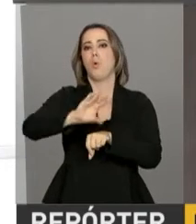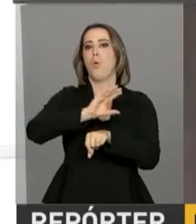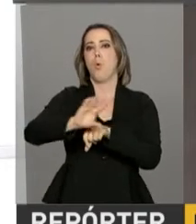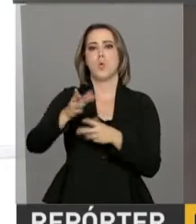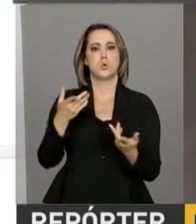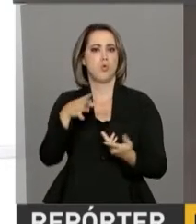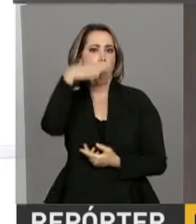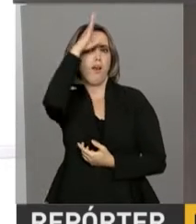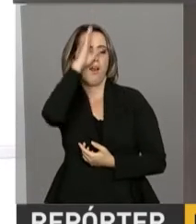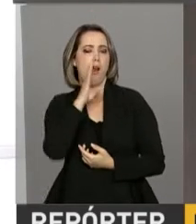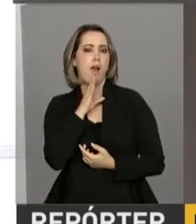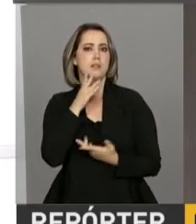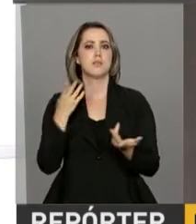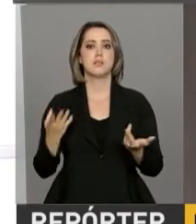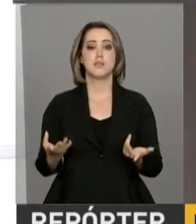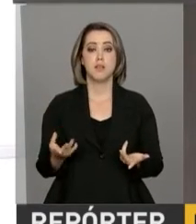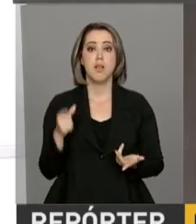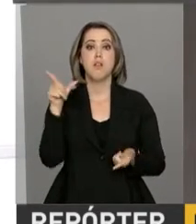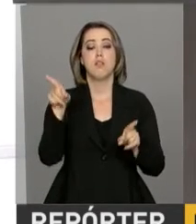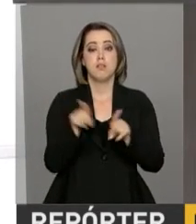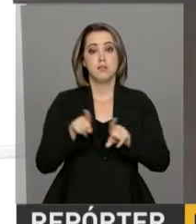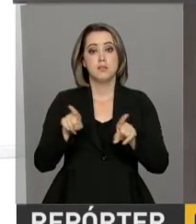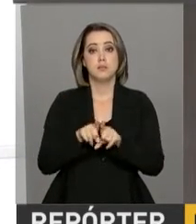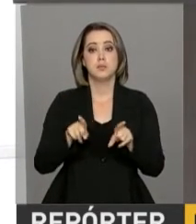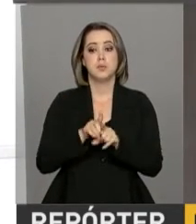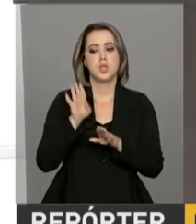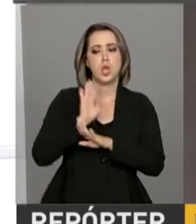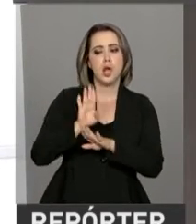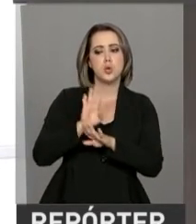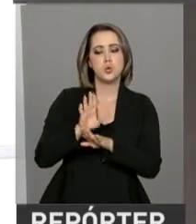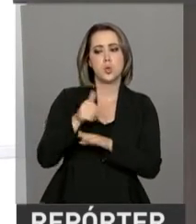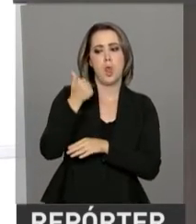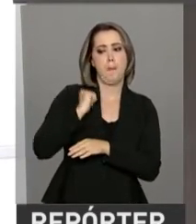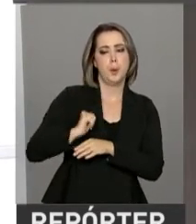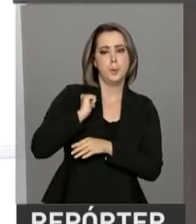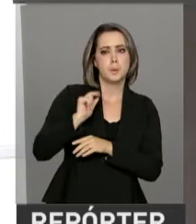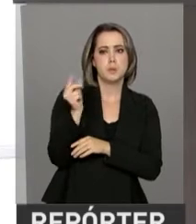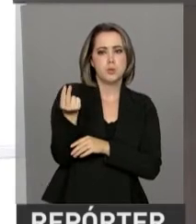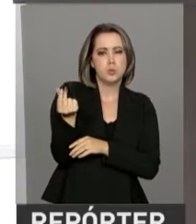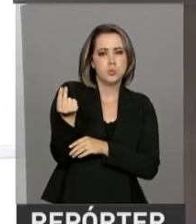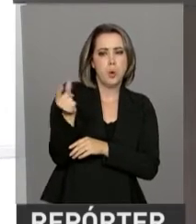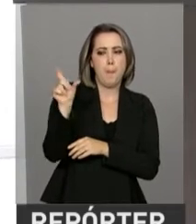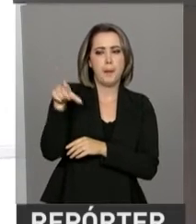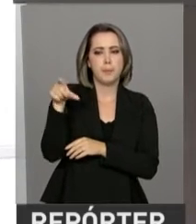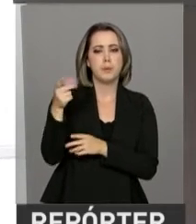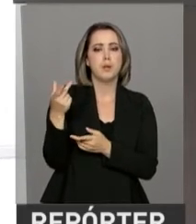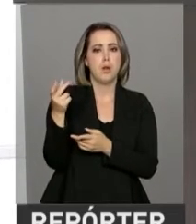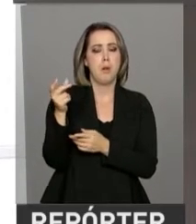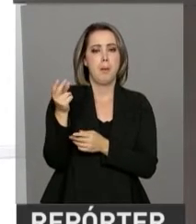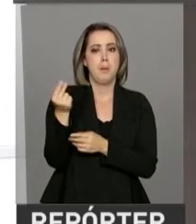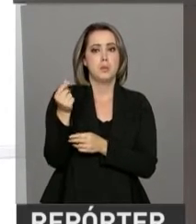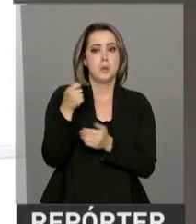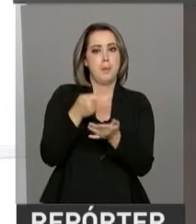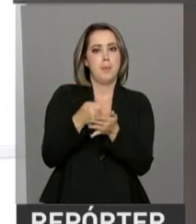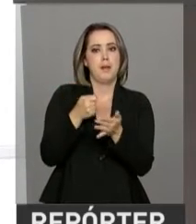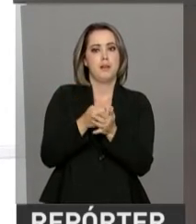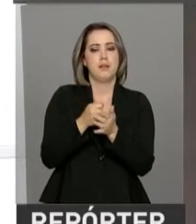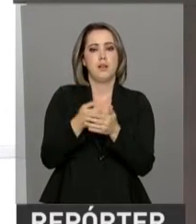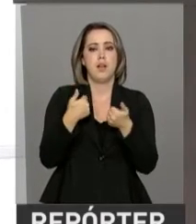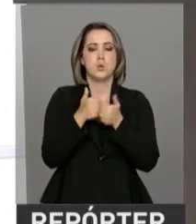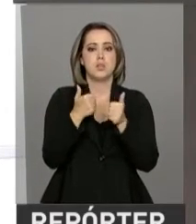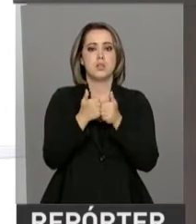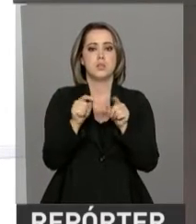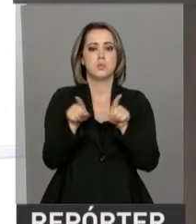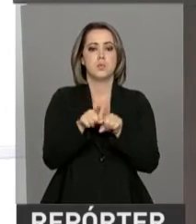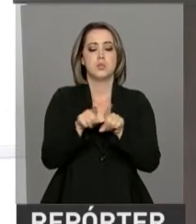gratuito. Além de ser gratuito, tinha a questão de um auxílio que dava para custear a questão da passagem, até um lanche